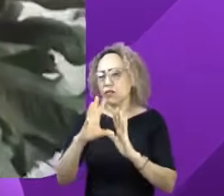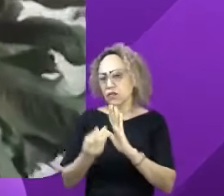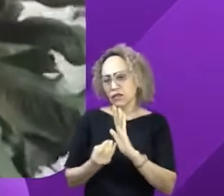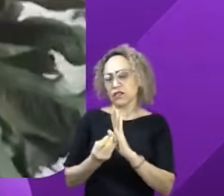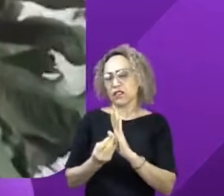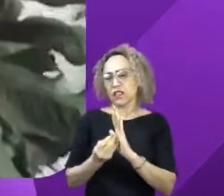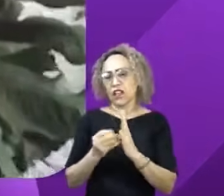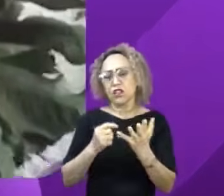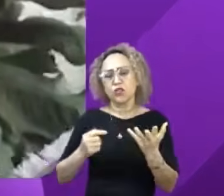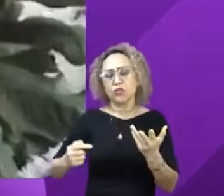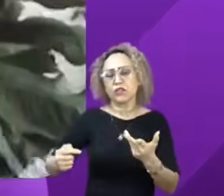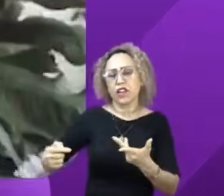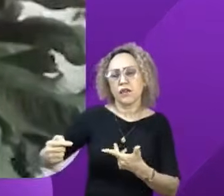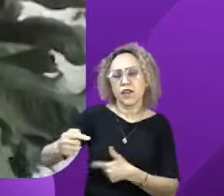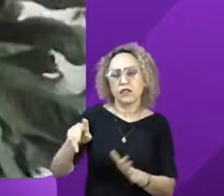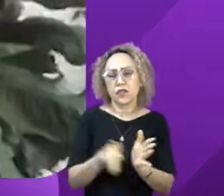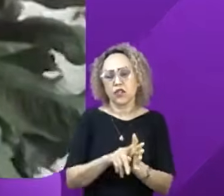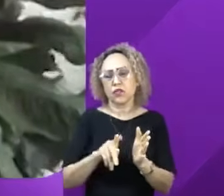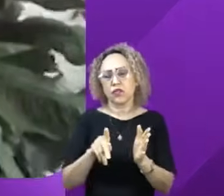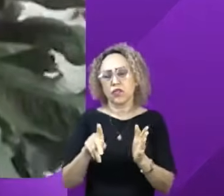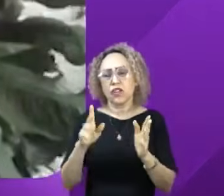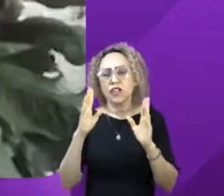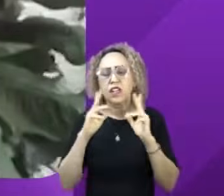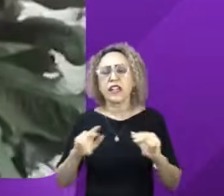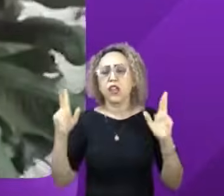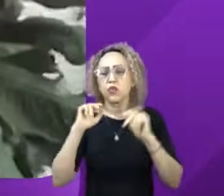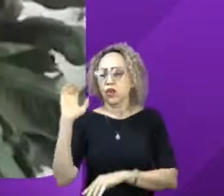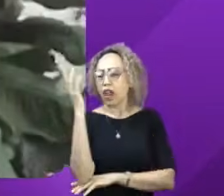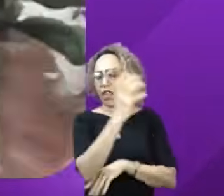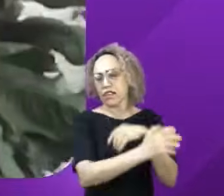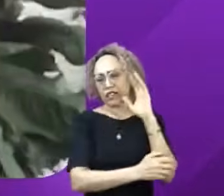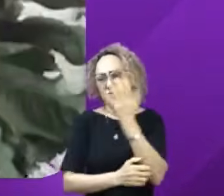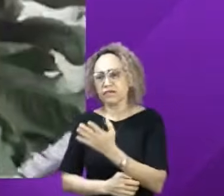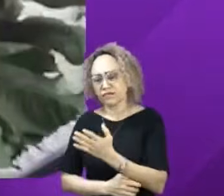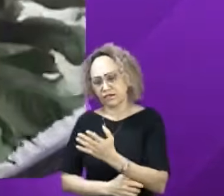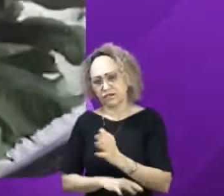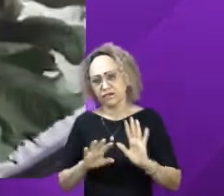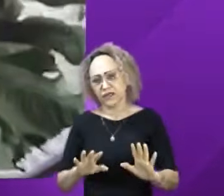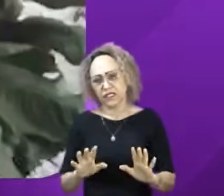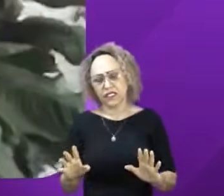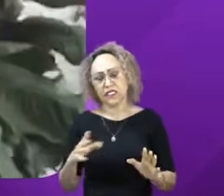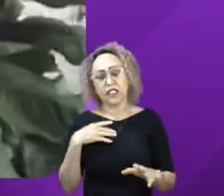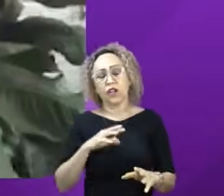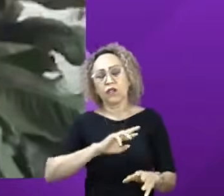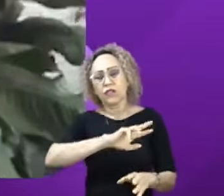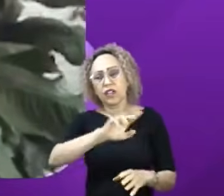todos esses elementos e como eles se comunicam, né? Que são diversas formas de